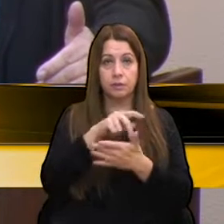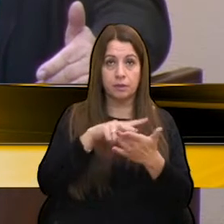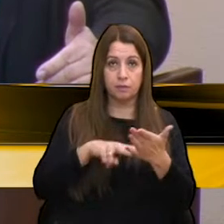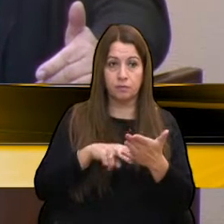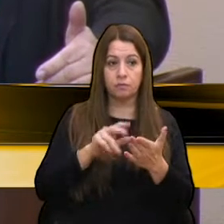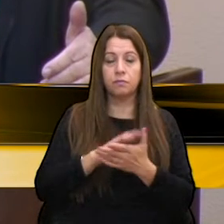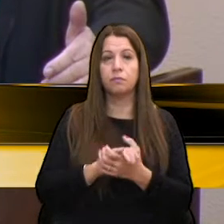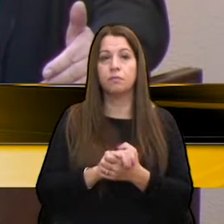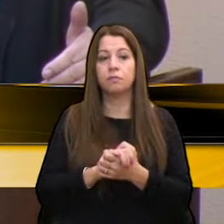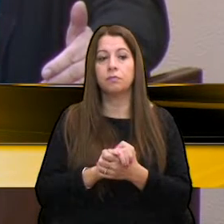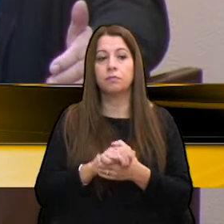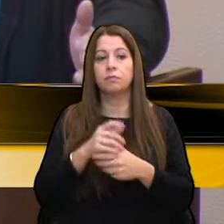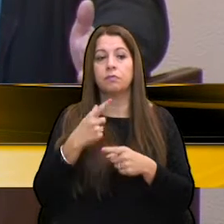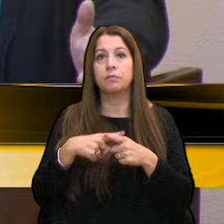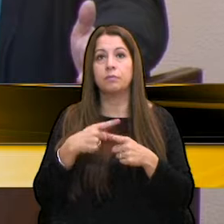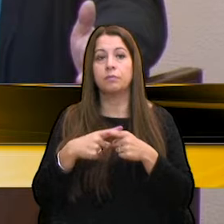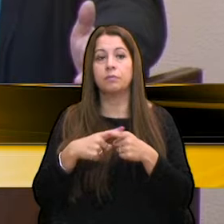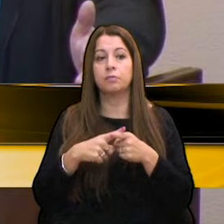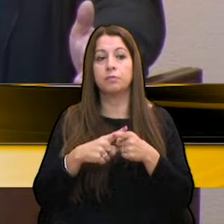avaliações, porque